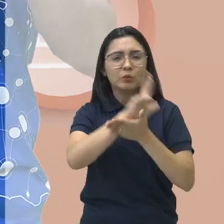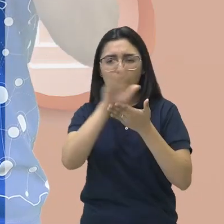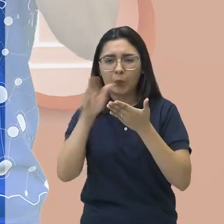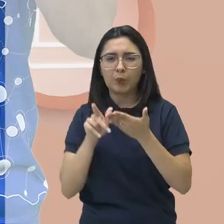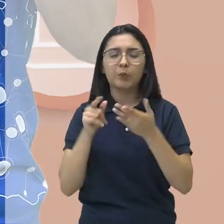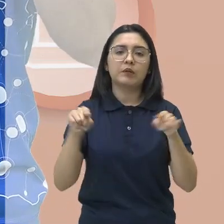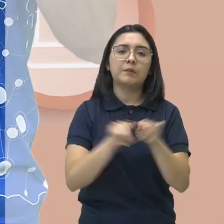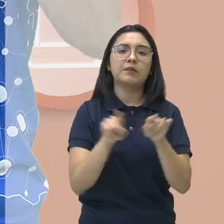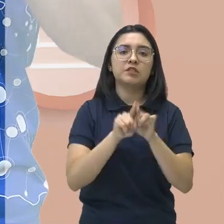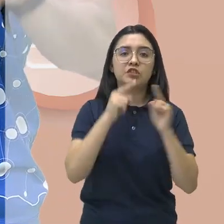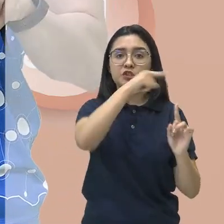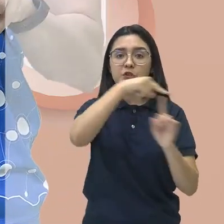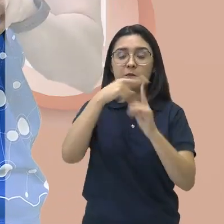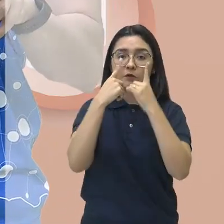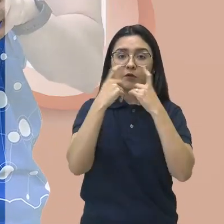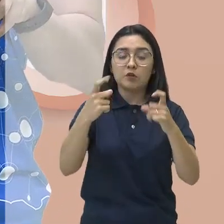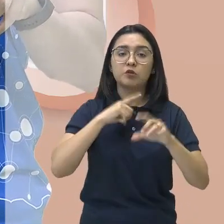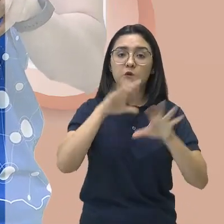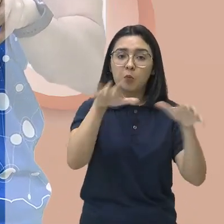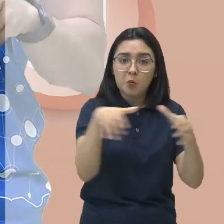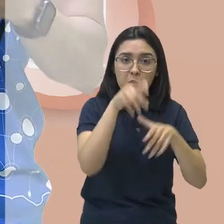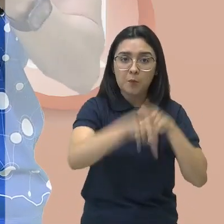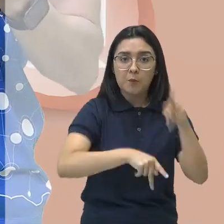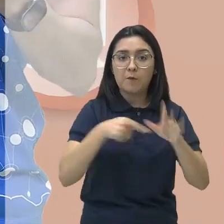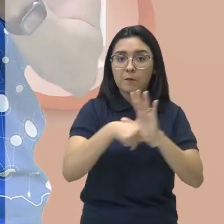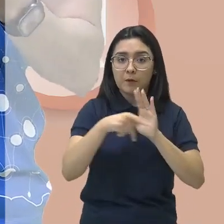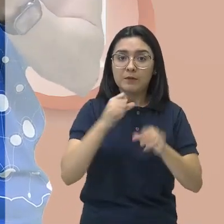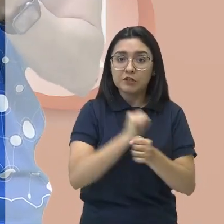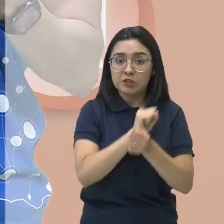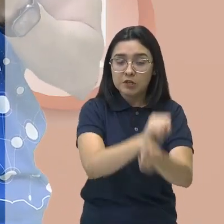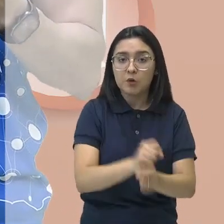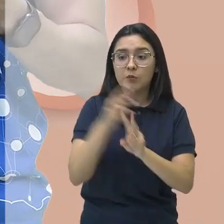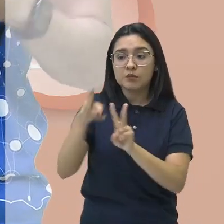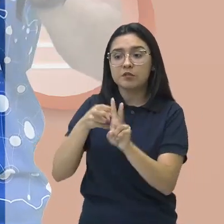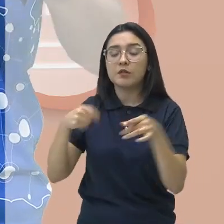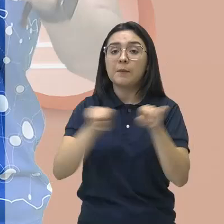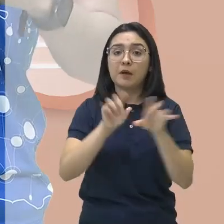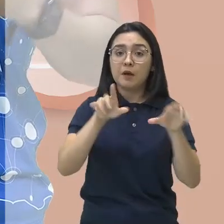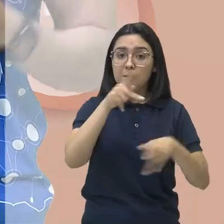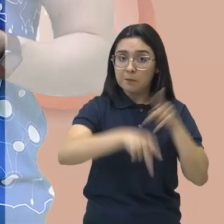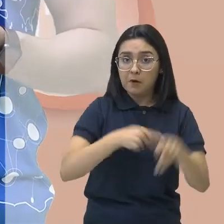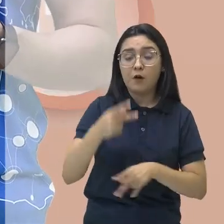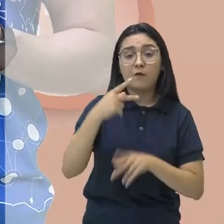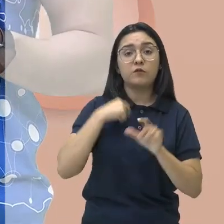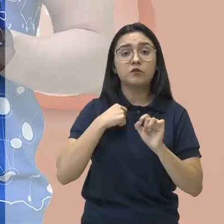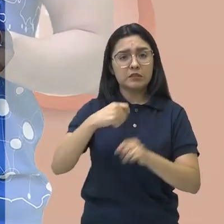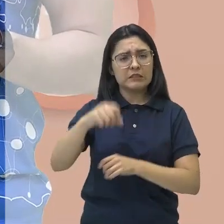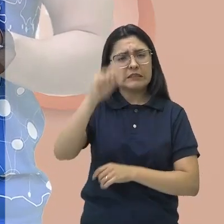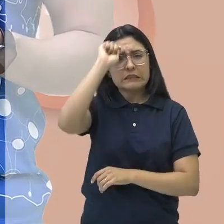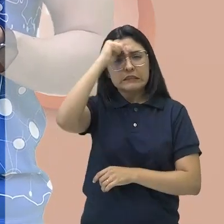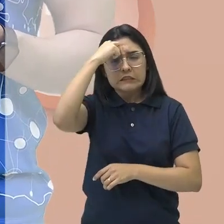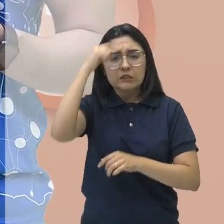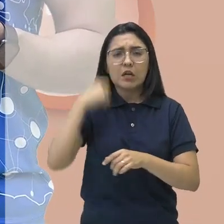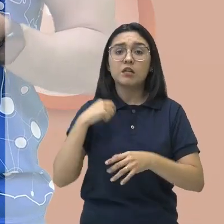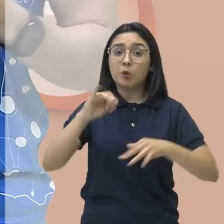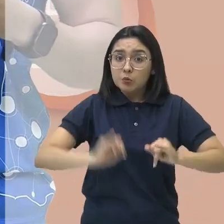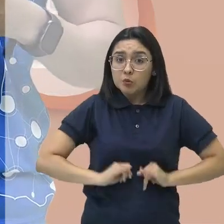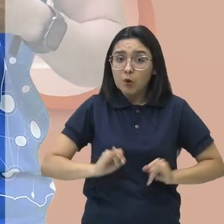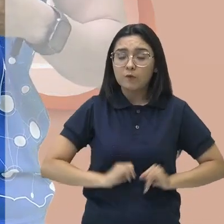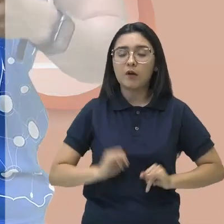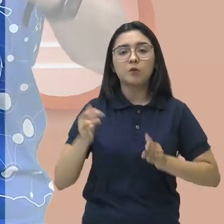violência, os povos escravizados aqui no Brasil, como indígenas e africanos, sofreram durante